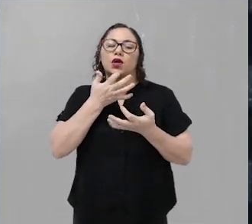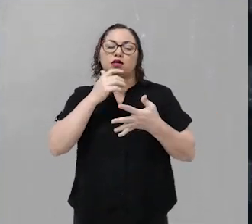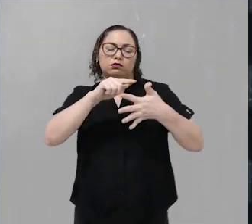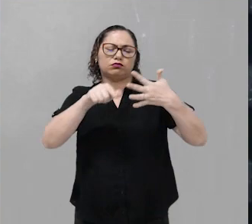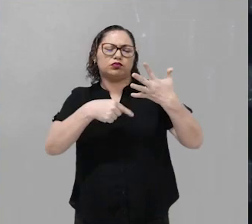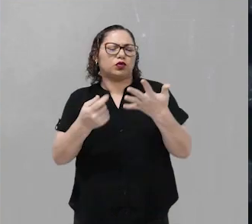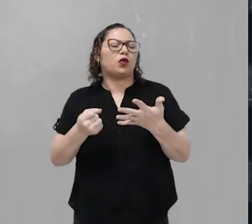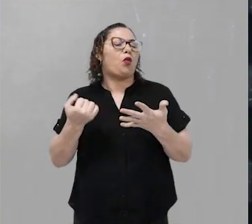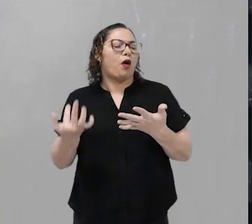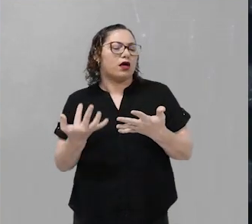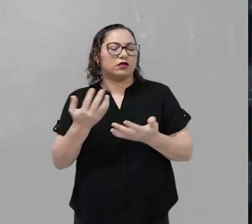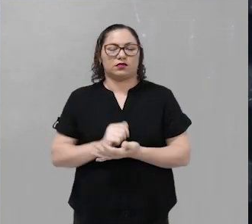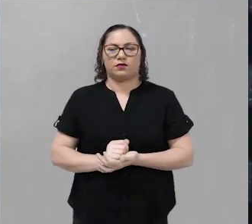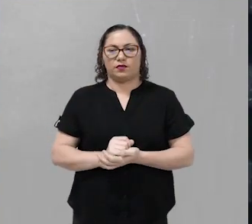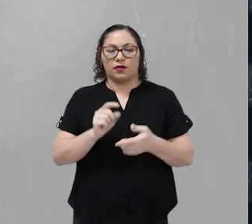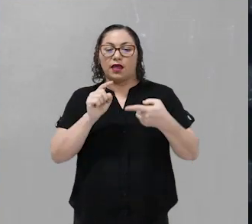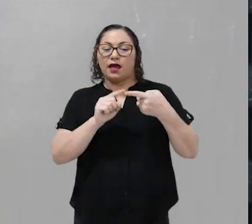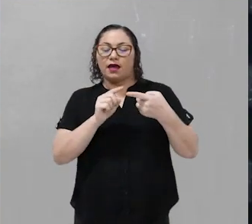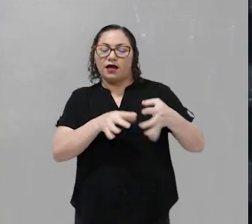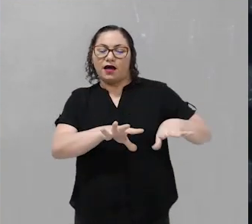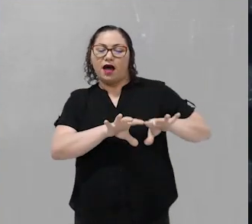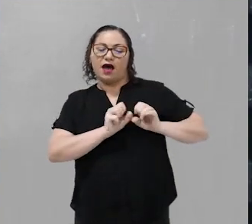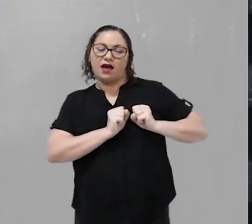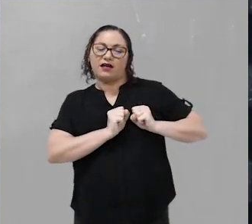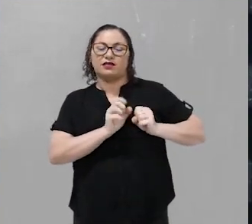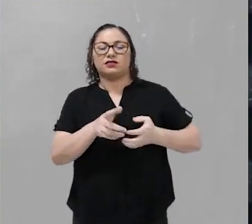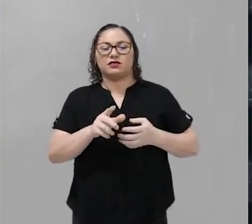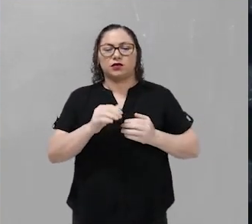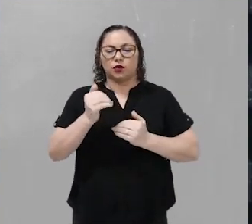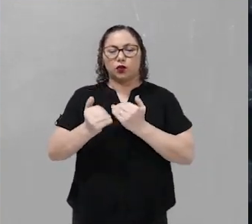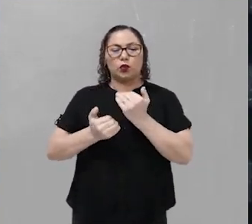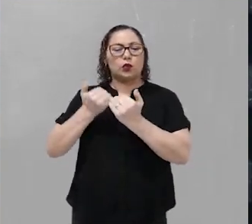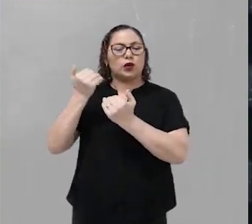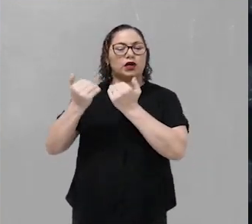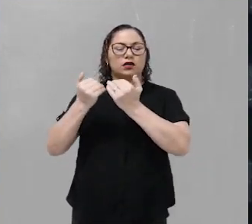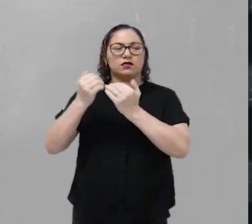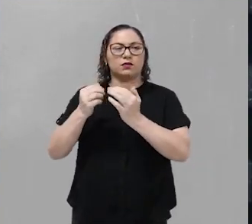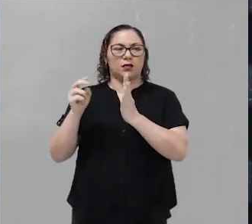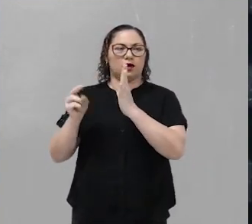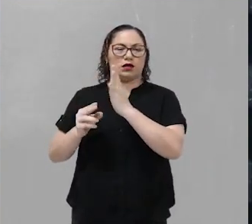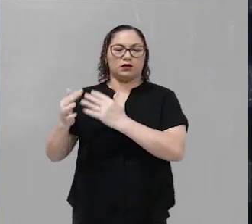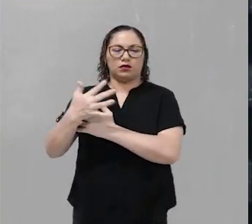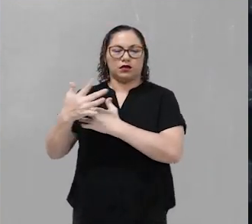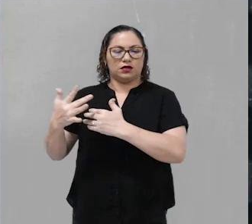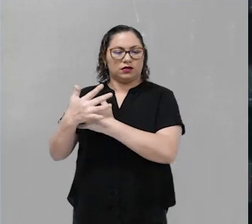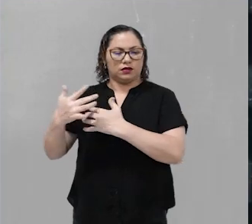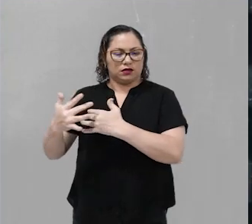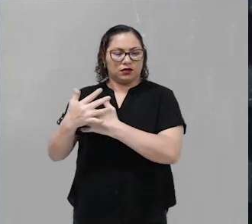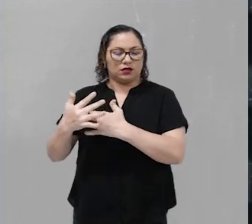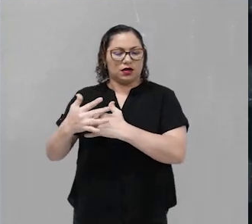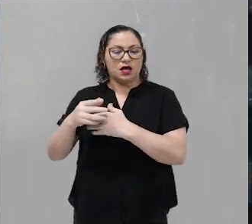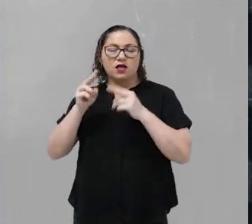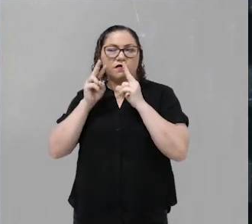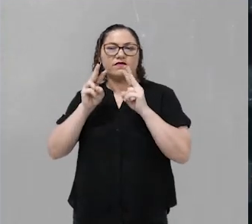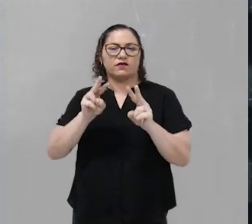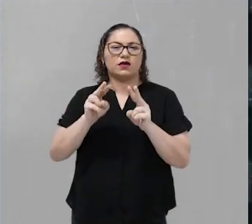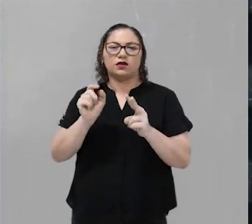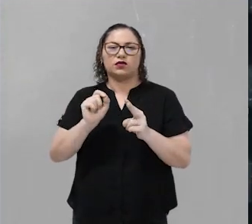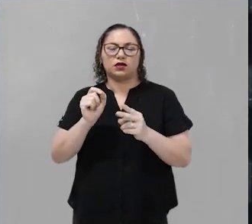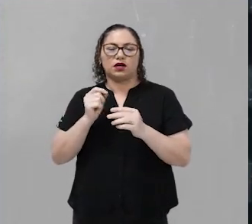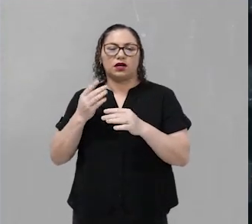fatores. Primeiro fator atrativo. O crescimento da cidade por esses fatores é visto a partir